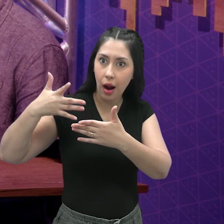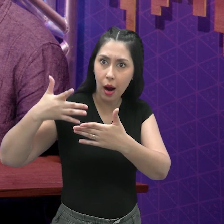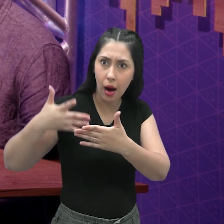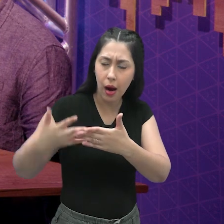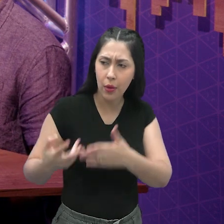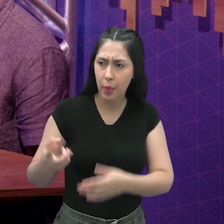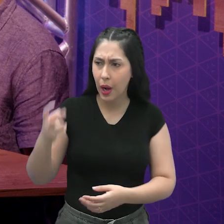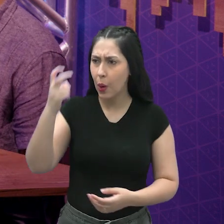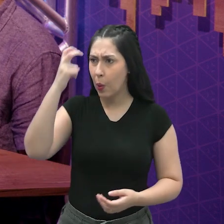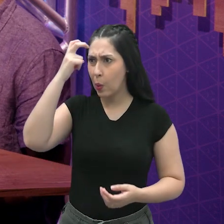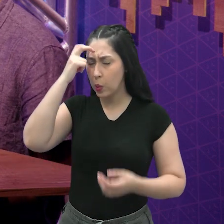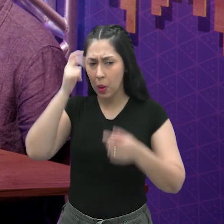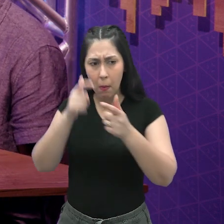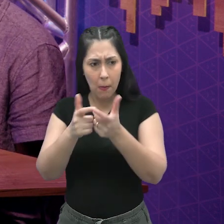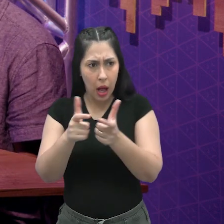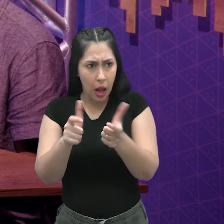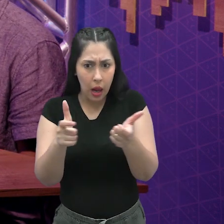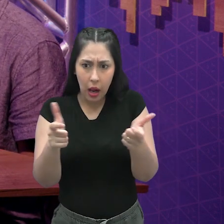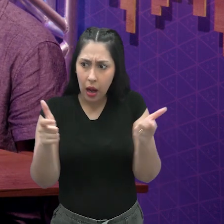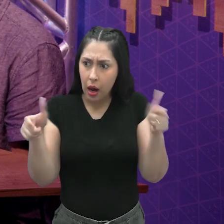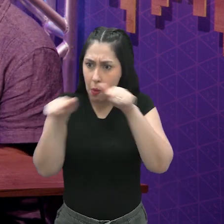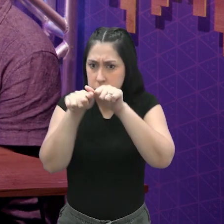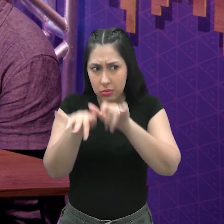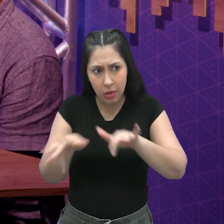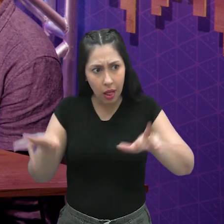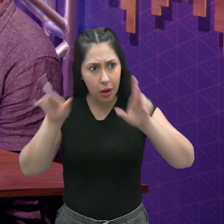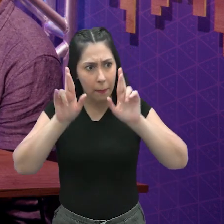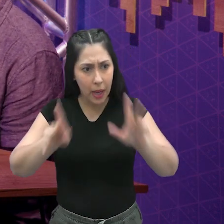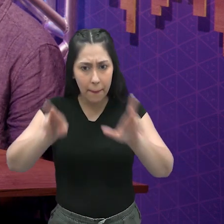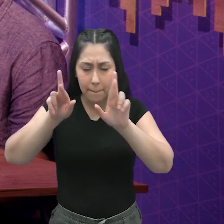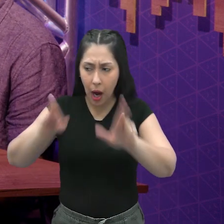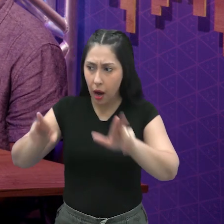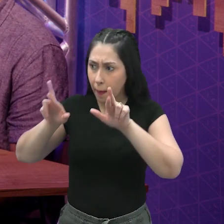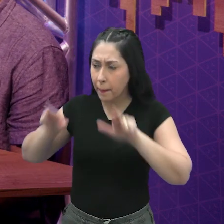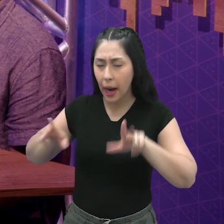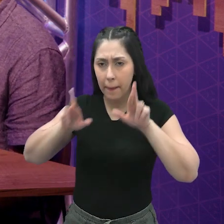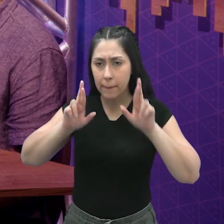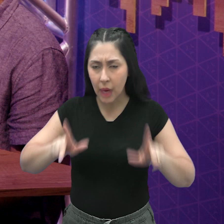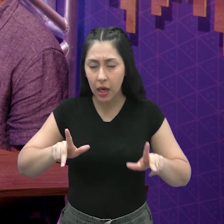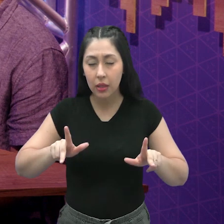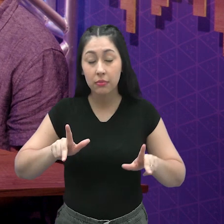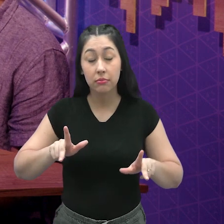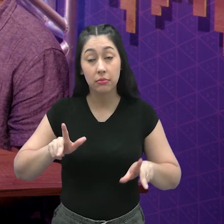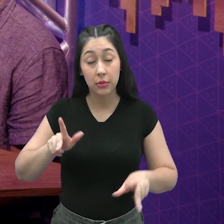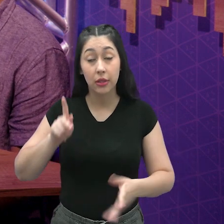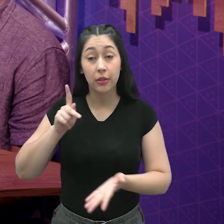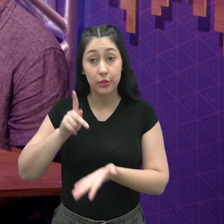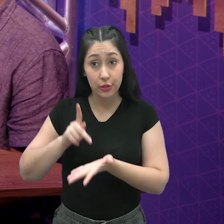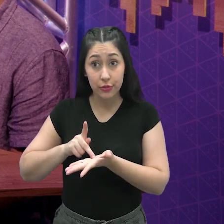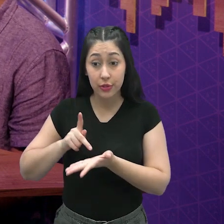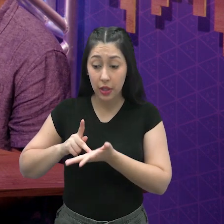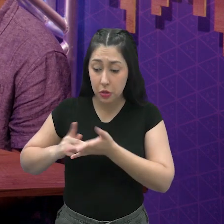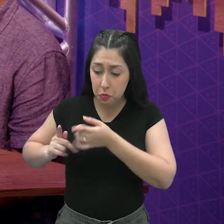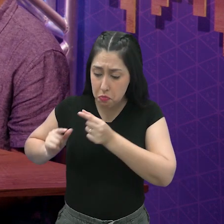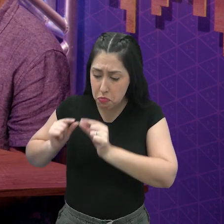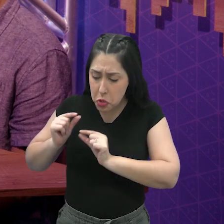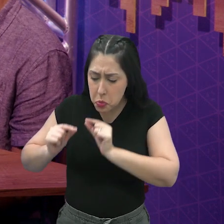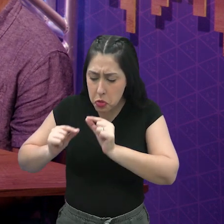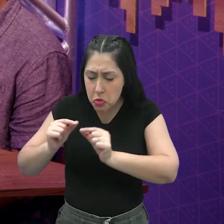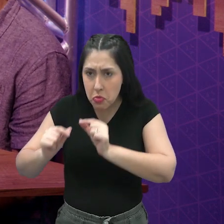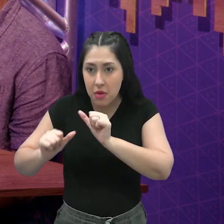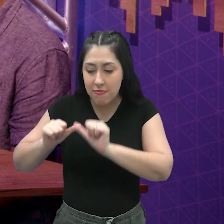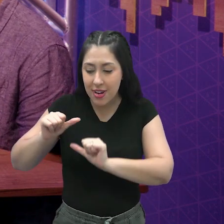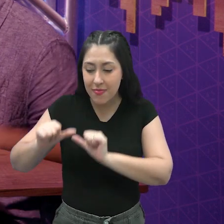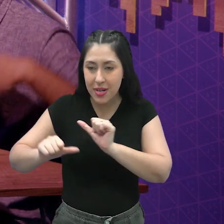cultura, esses vários significados do que é o sertanejo, eles realmente foram mudando, né? Parece Sim. que a